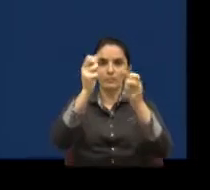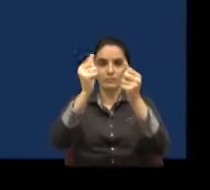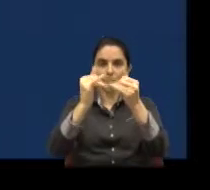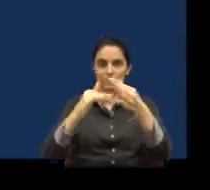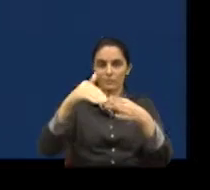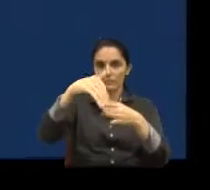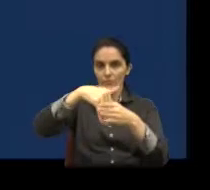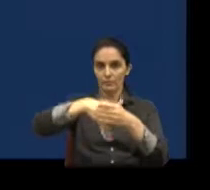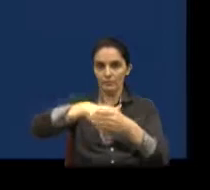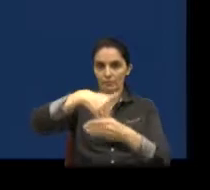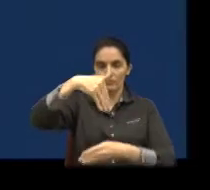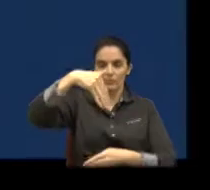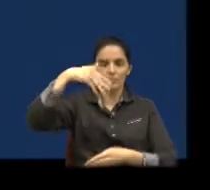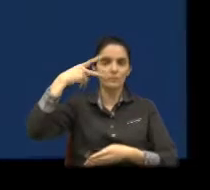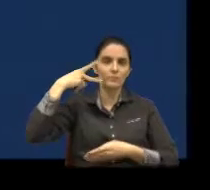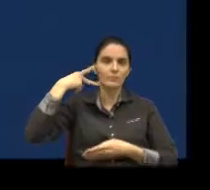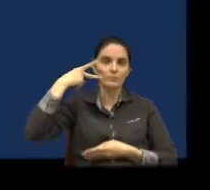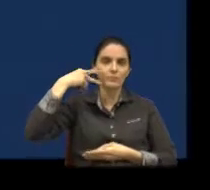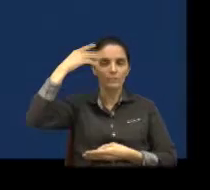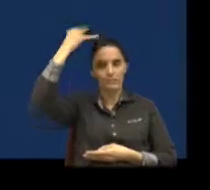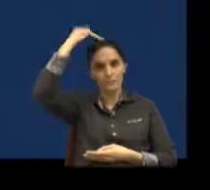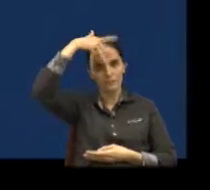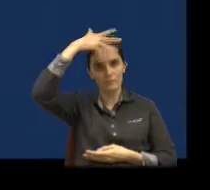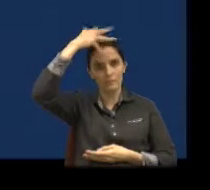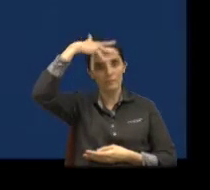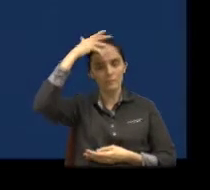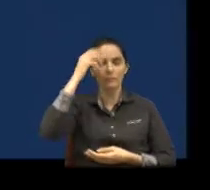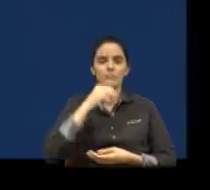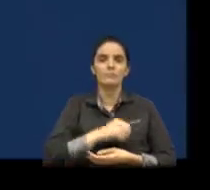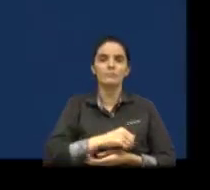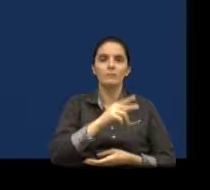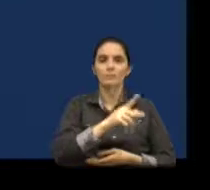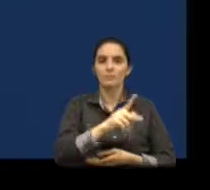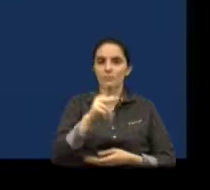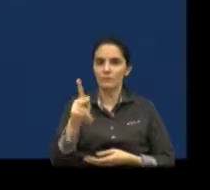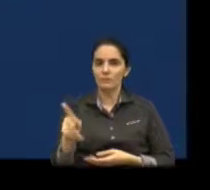voto, vereadora Érica Tanque. Senhor presidente,